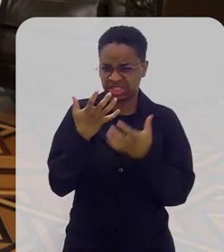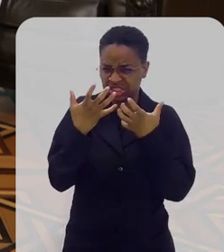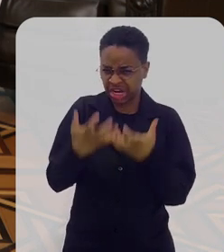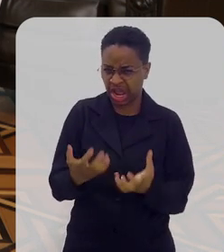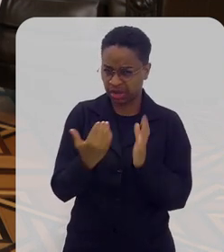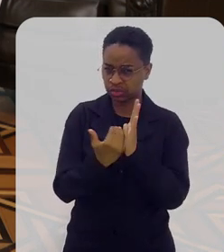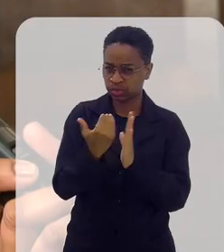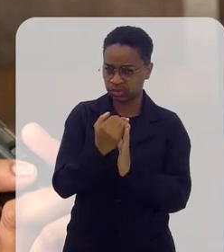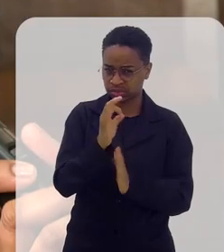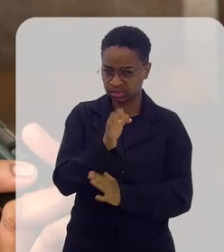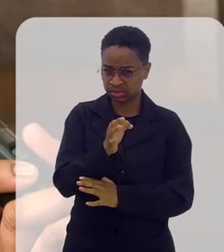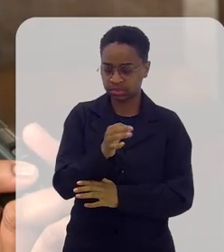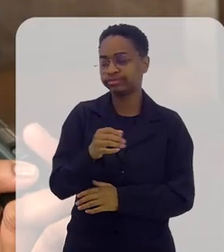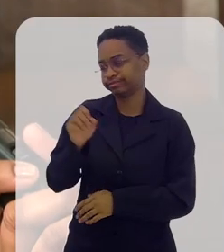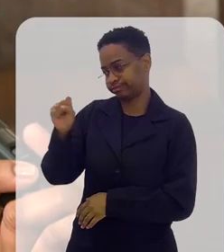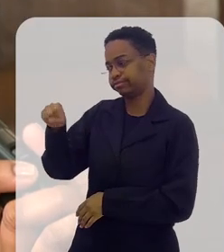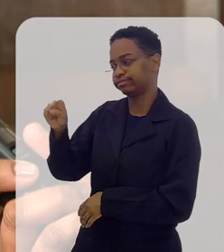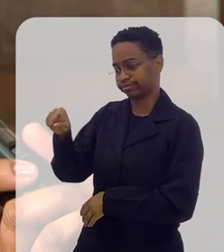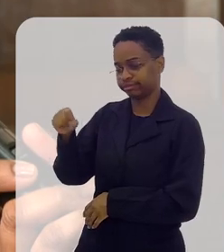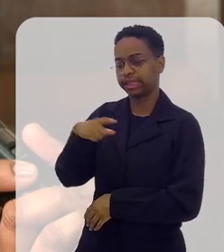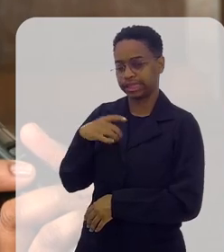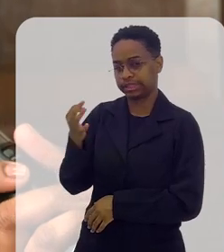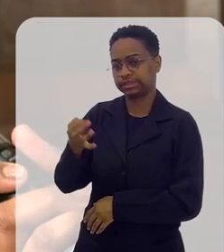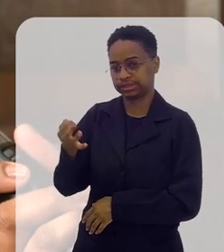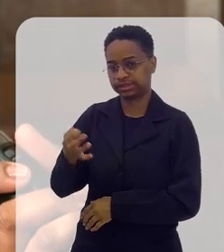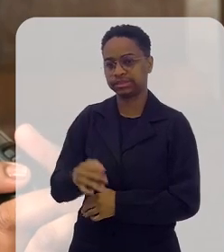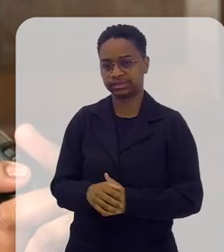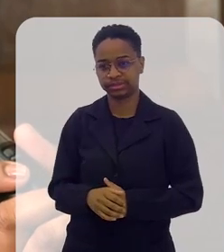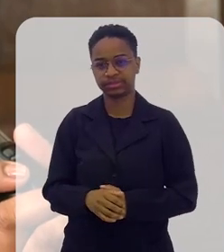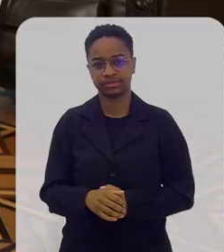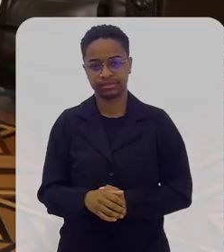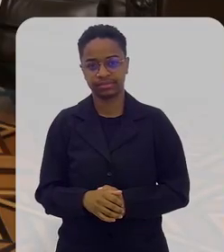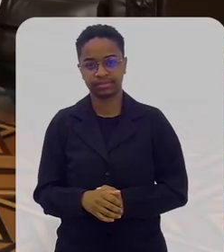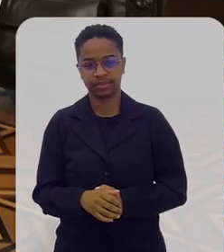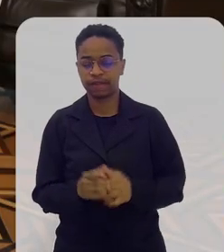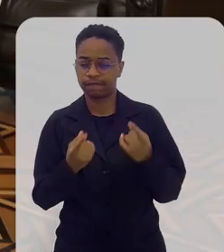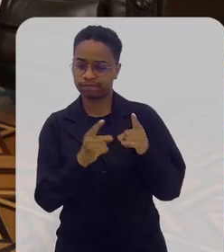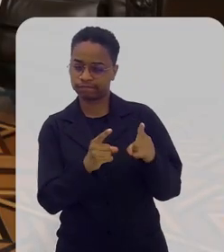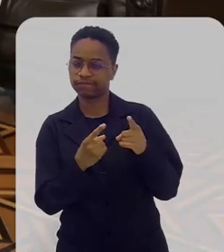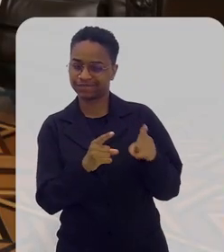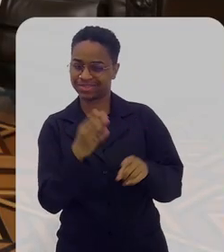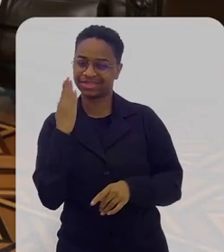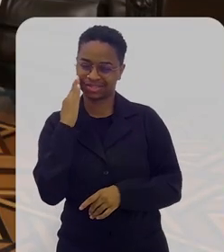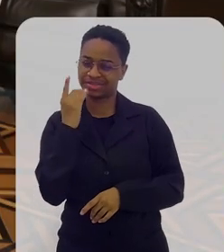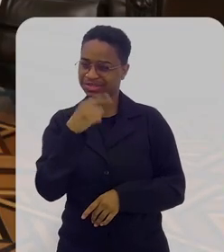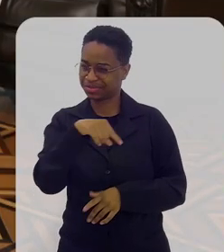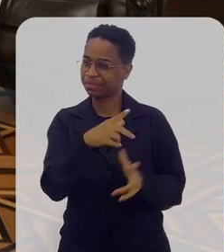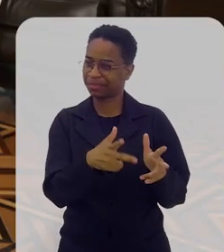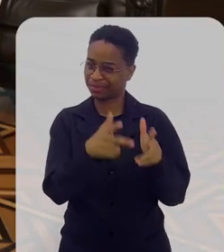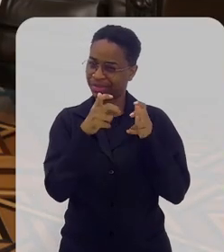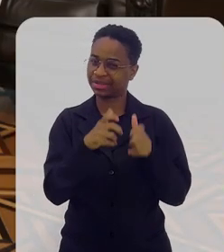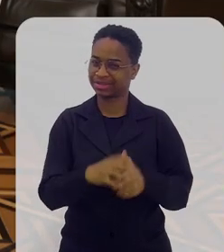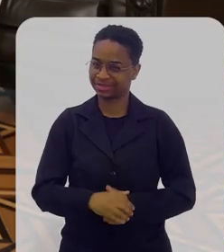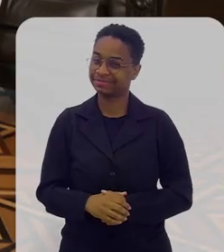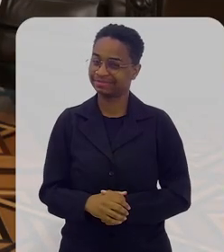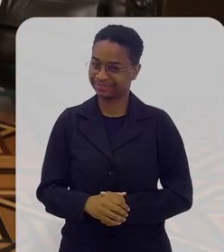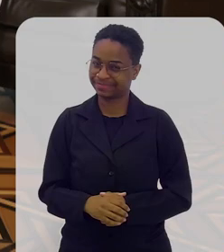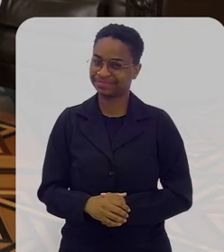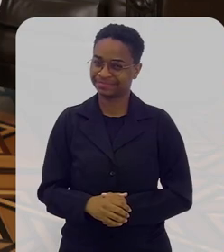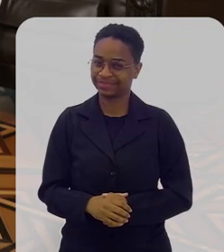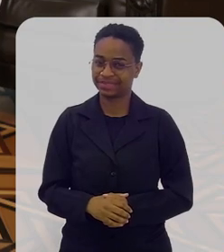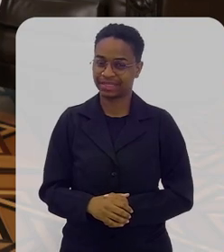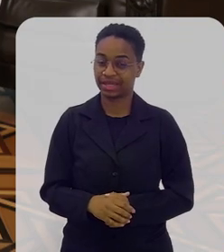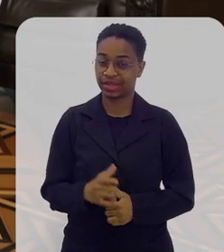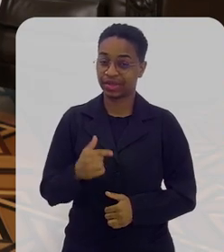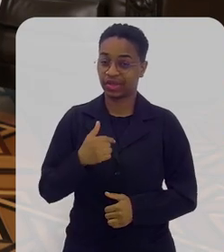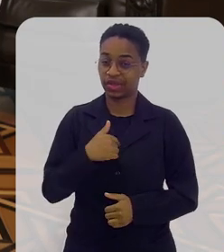acredita nisso? Sim, com certeza. Muito, né? A pergunta foi provocativa, que são mesmo, né? Mas tem muito músico mala, né? Eu toco mais,